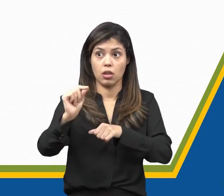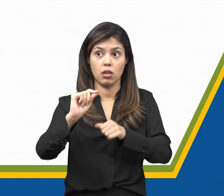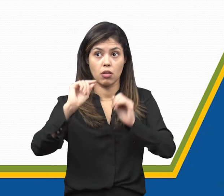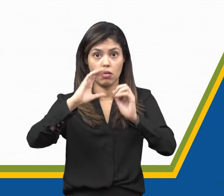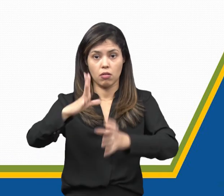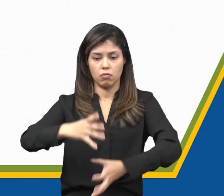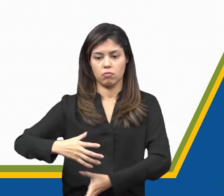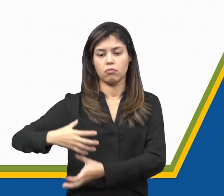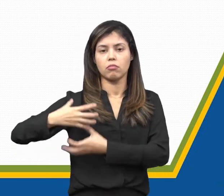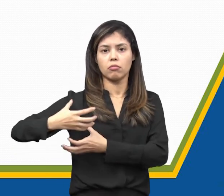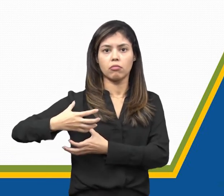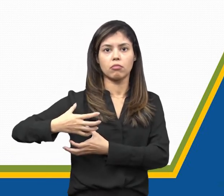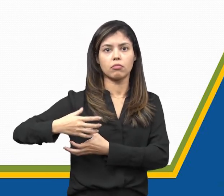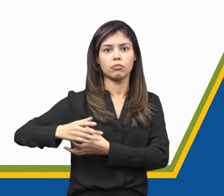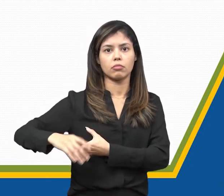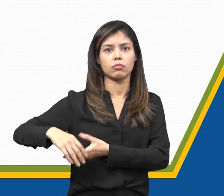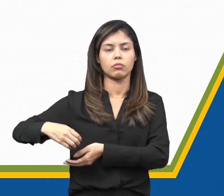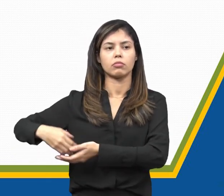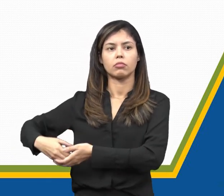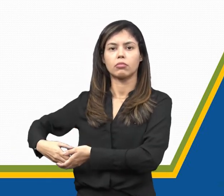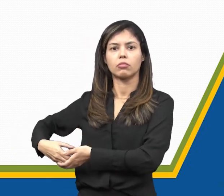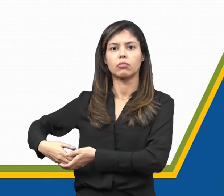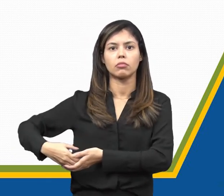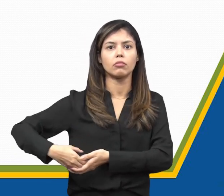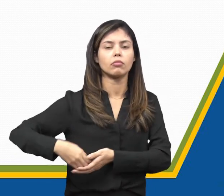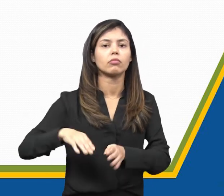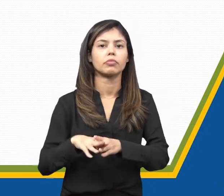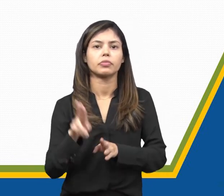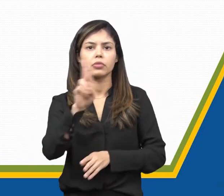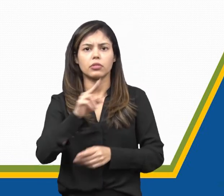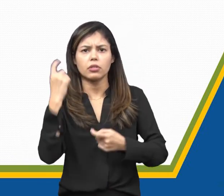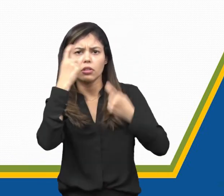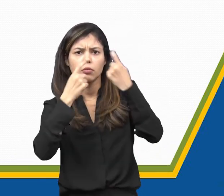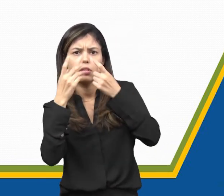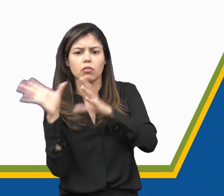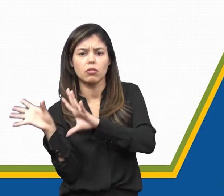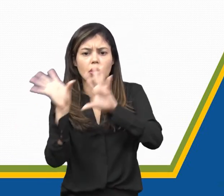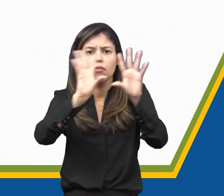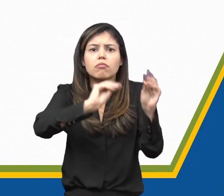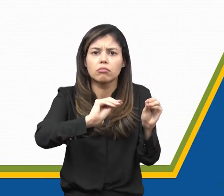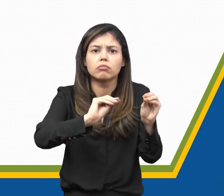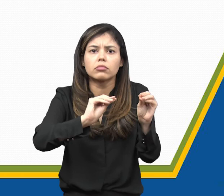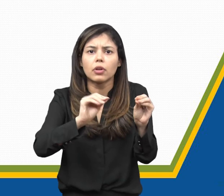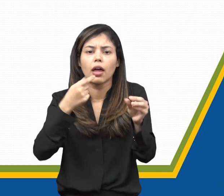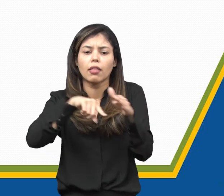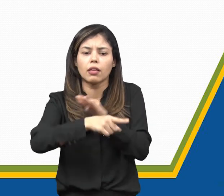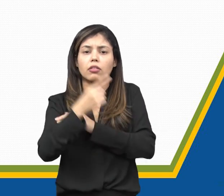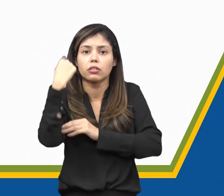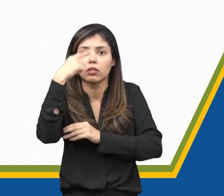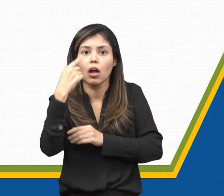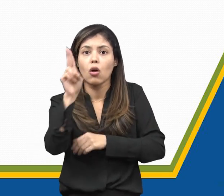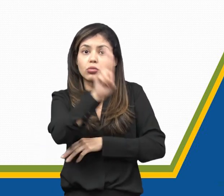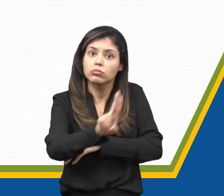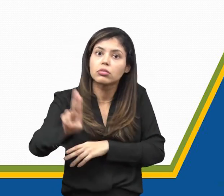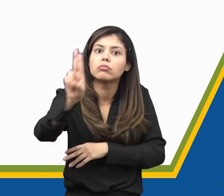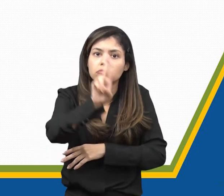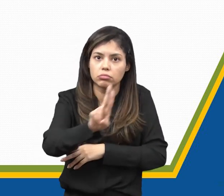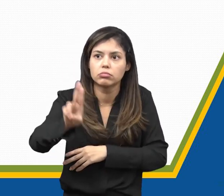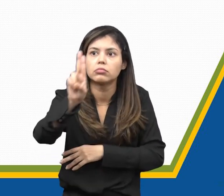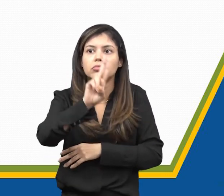casco. No entres llevando casco. Essa expressão llevando significa, dentro do espanhol,